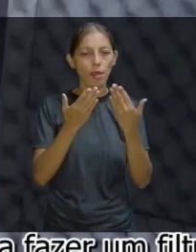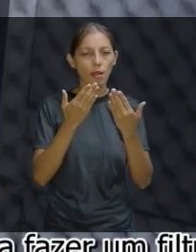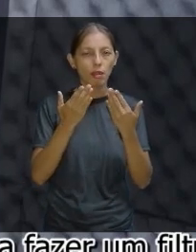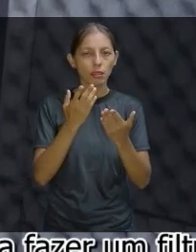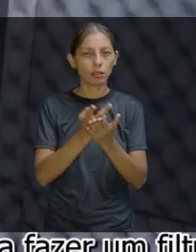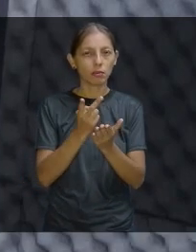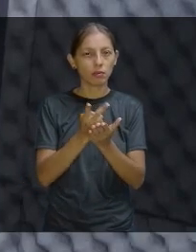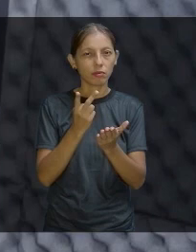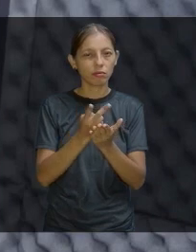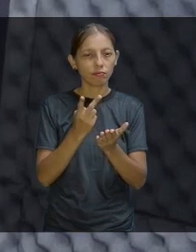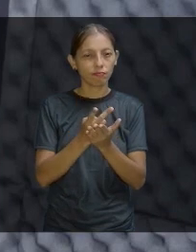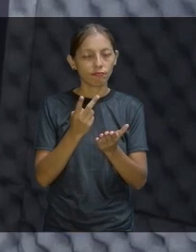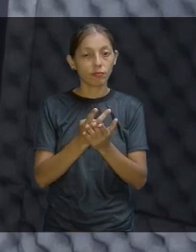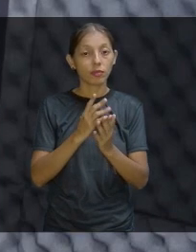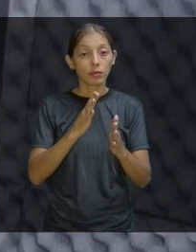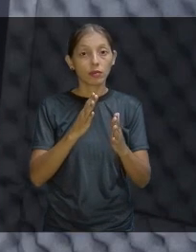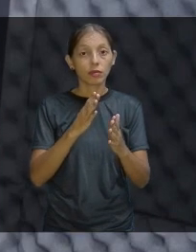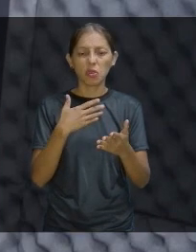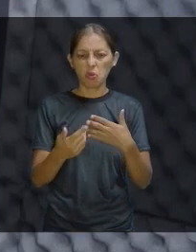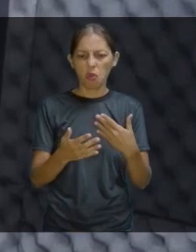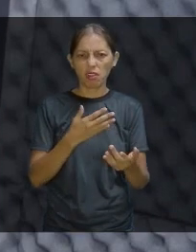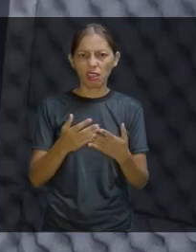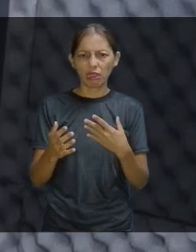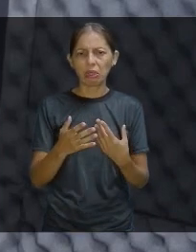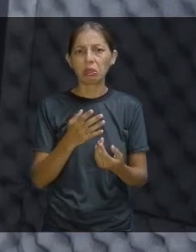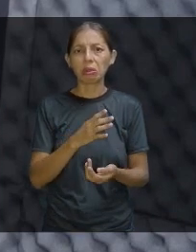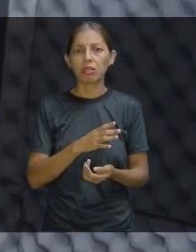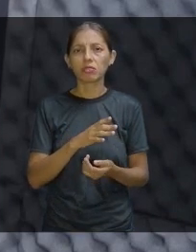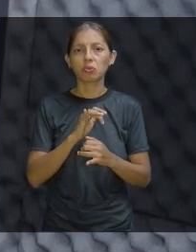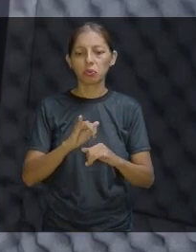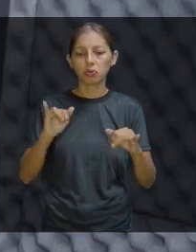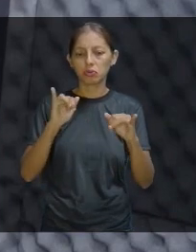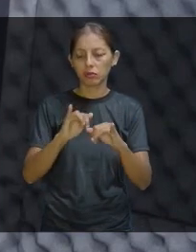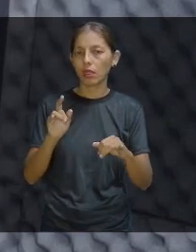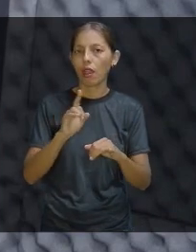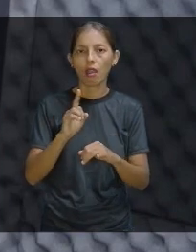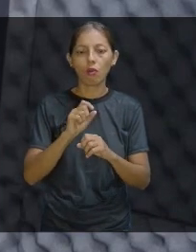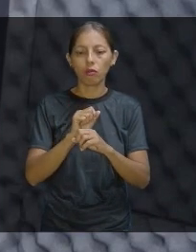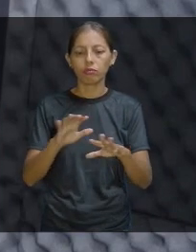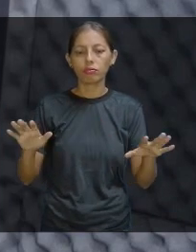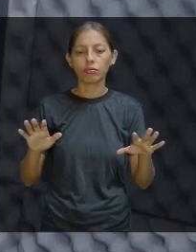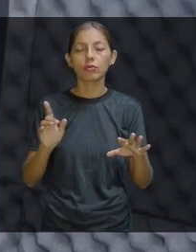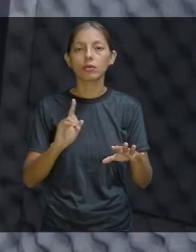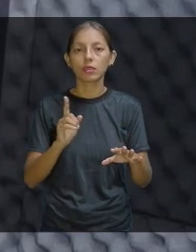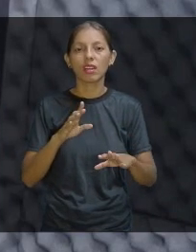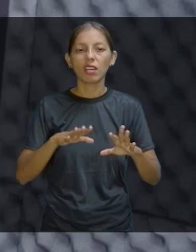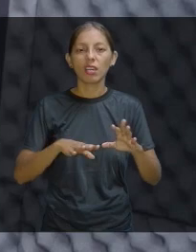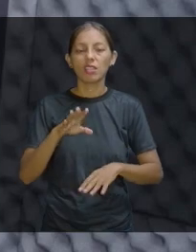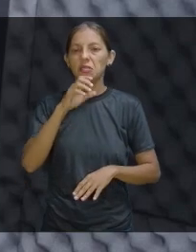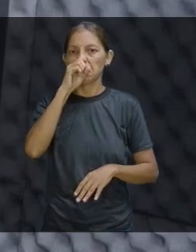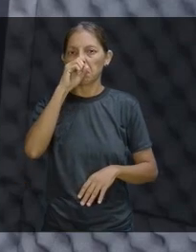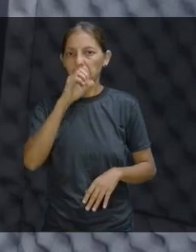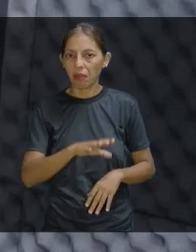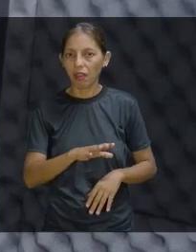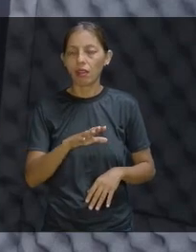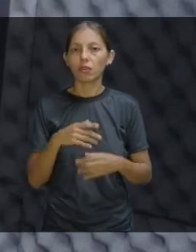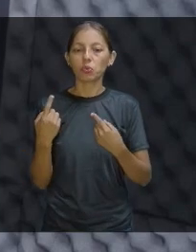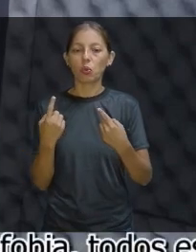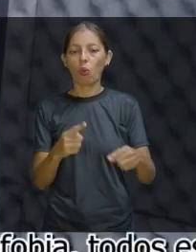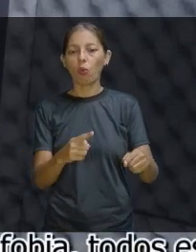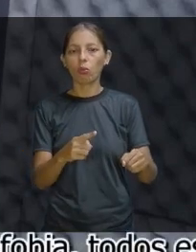divulgar notícias que tenham discurso de ódio, que causem alguma demérito,